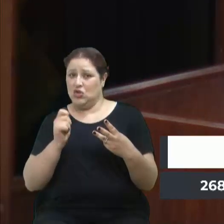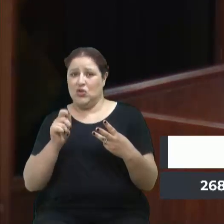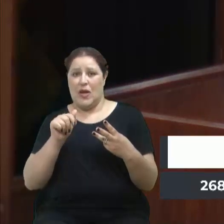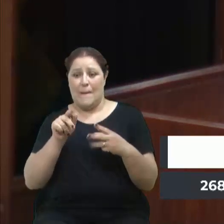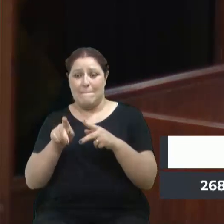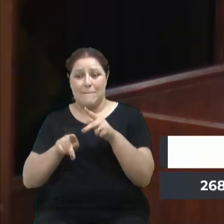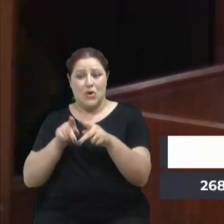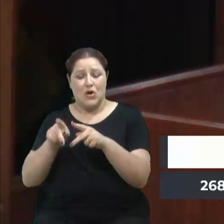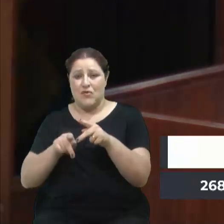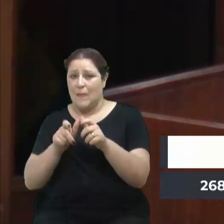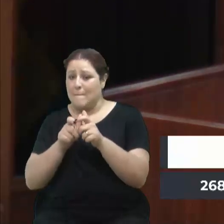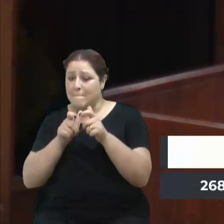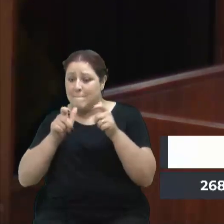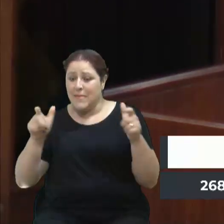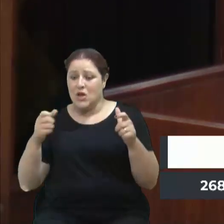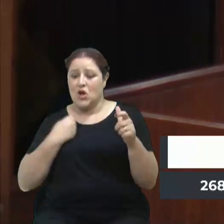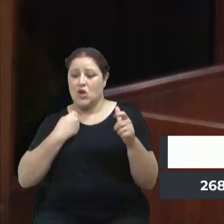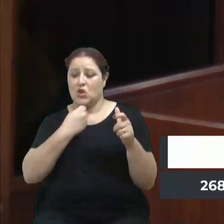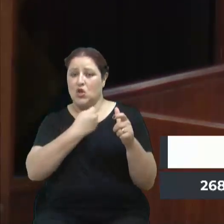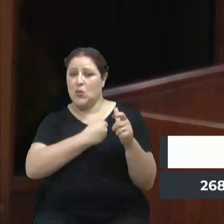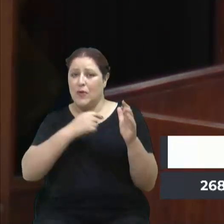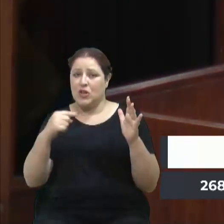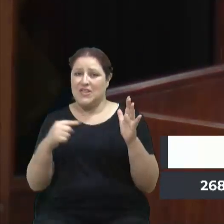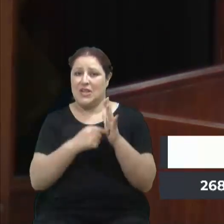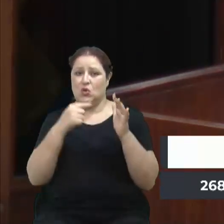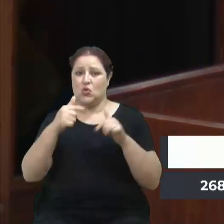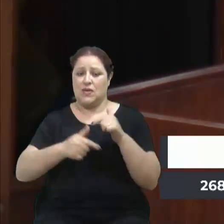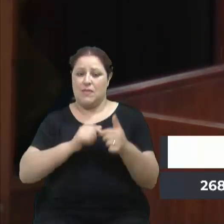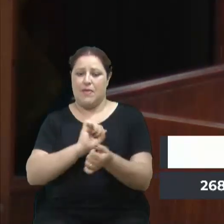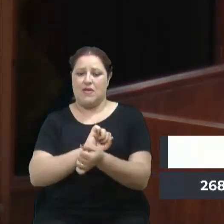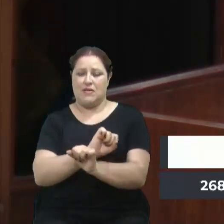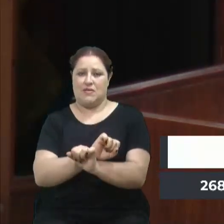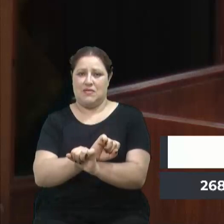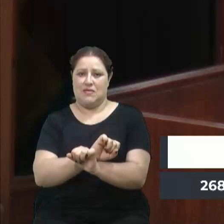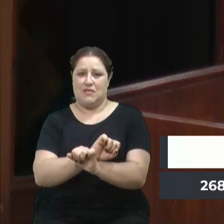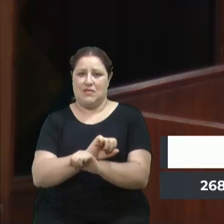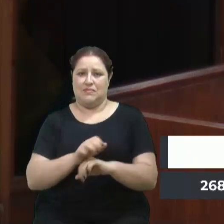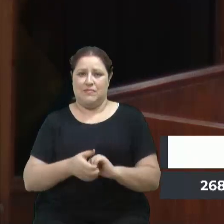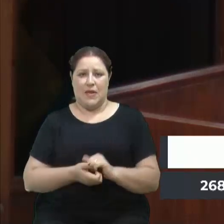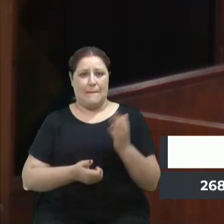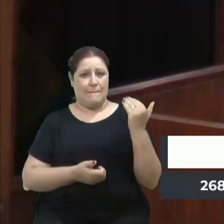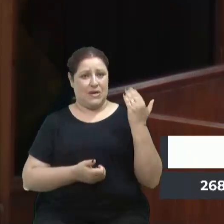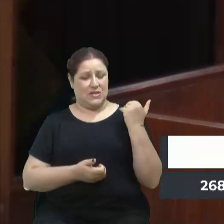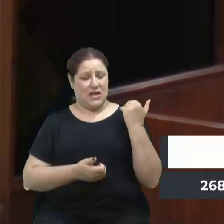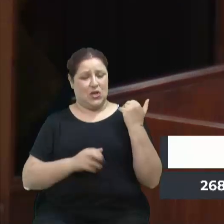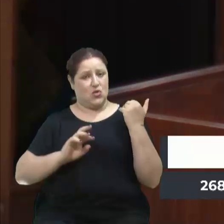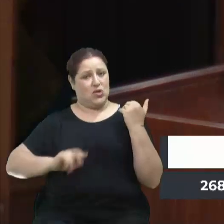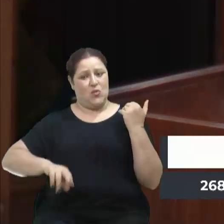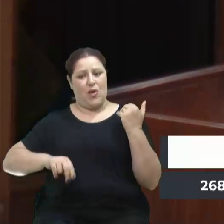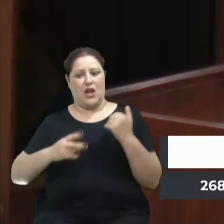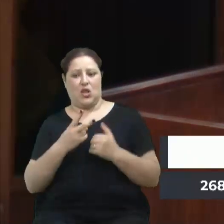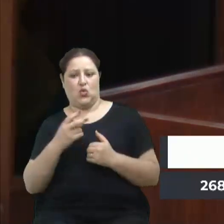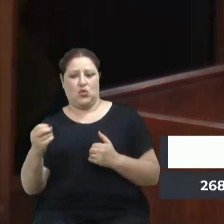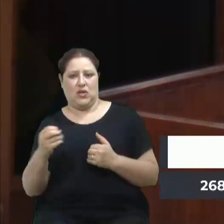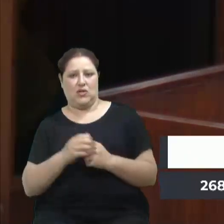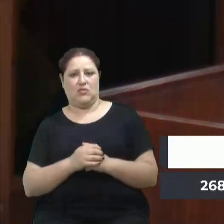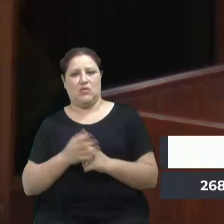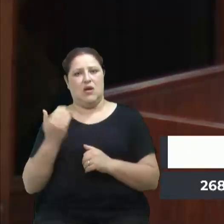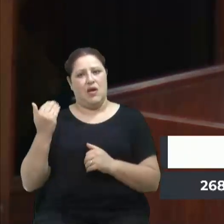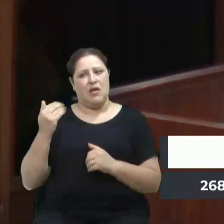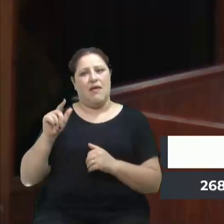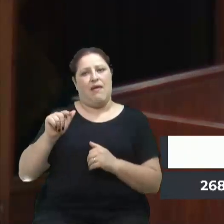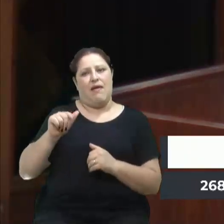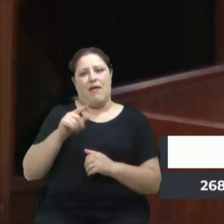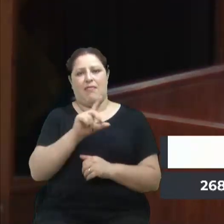de trabalho escravo. Não eram 200 as outras vezes, eram 10, eram 15,